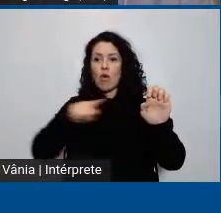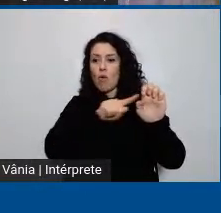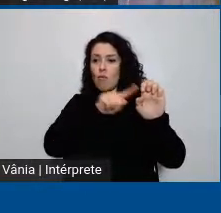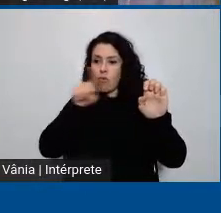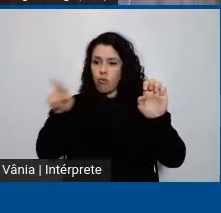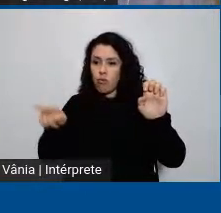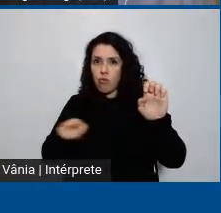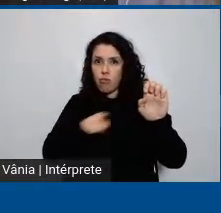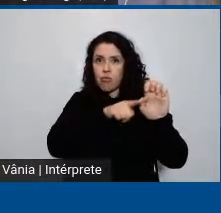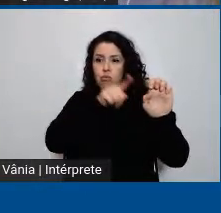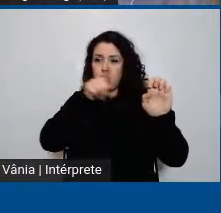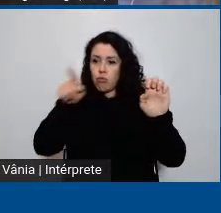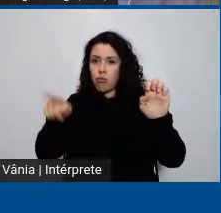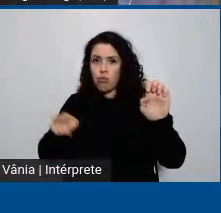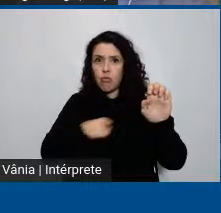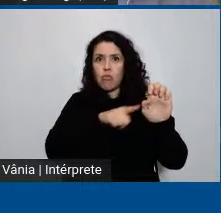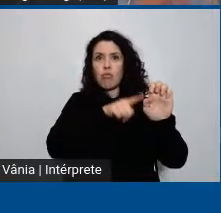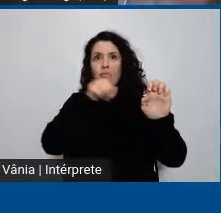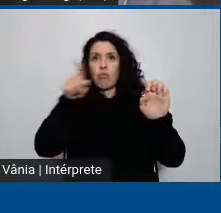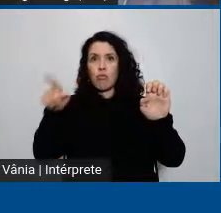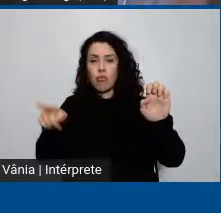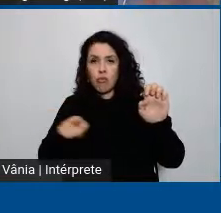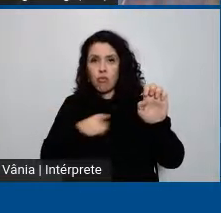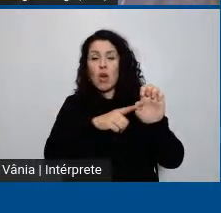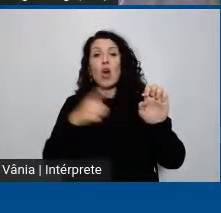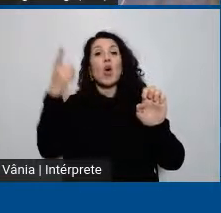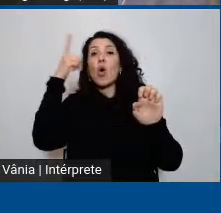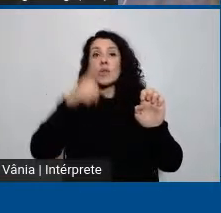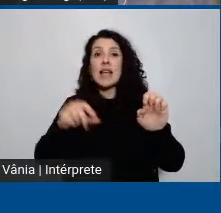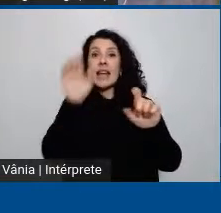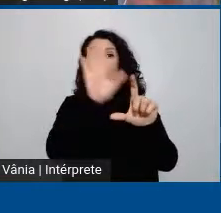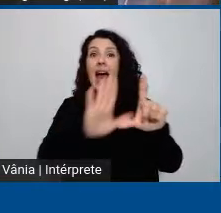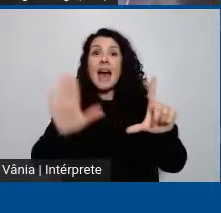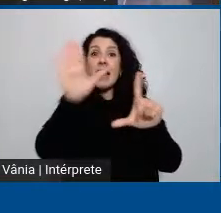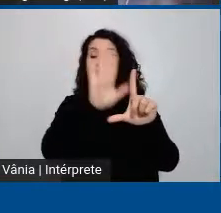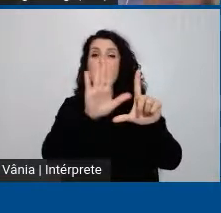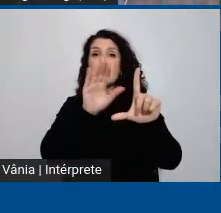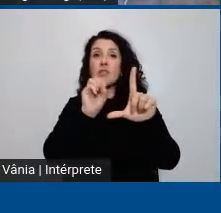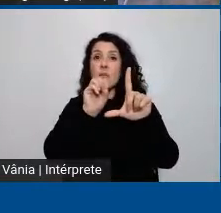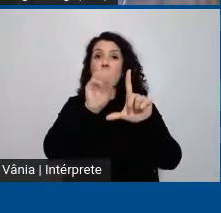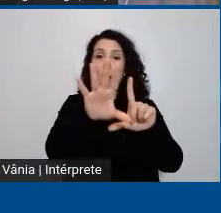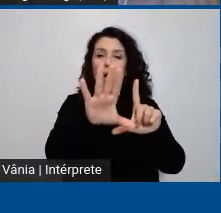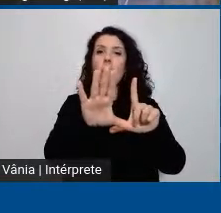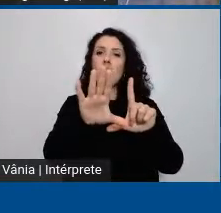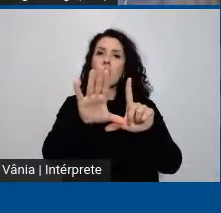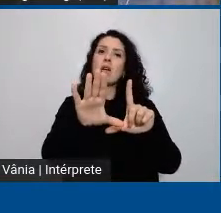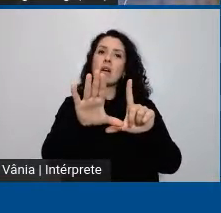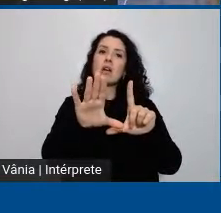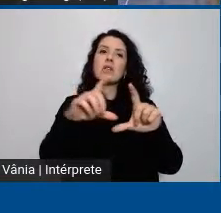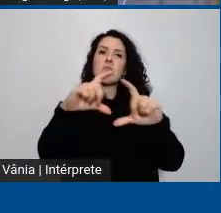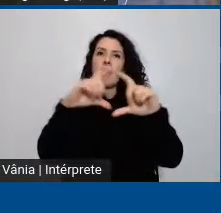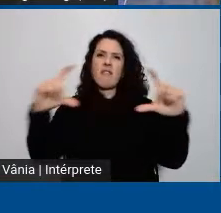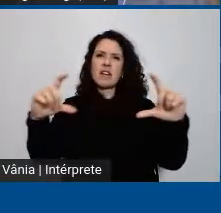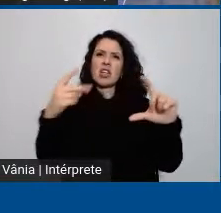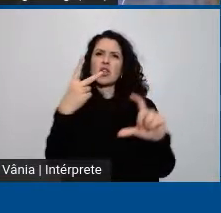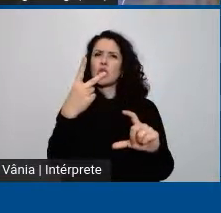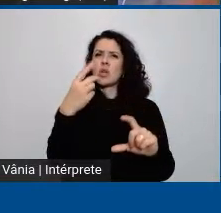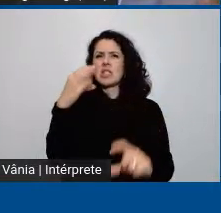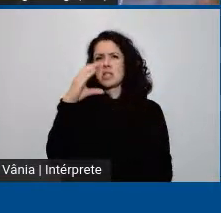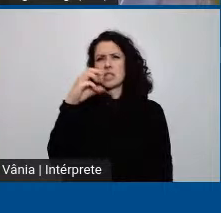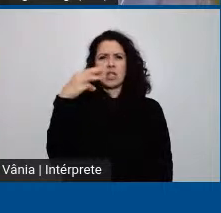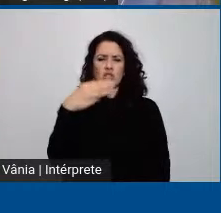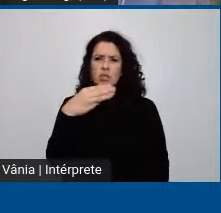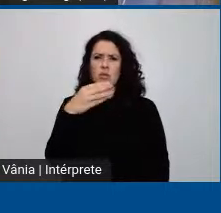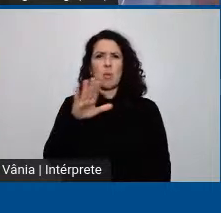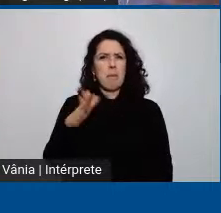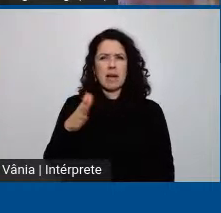permanente, né, por trás da imagem projetada apenas pela lente, apenas numa faixa de 2 centímetros de imagem.